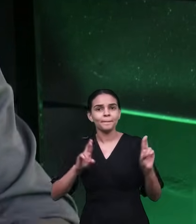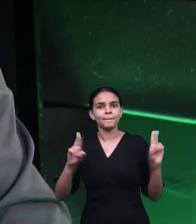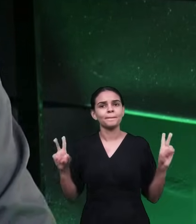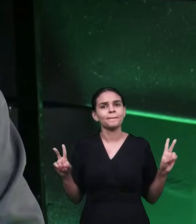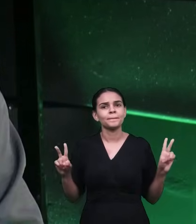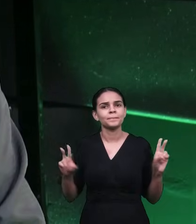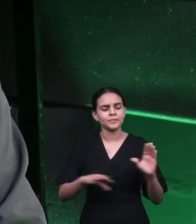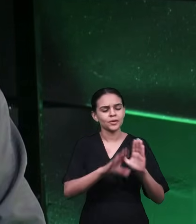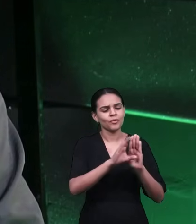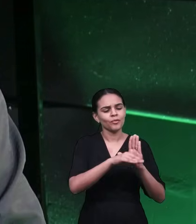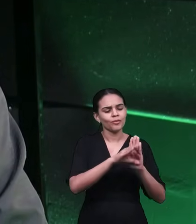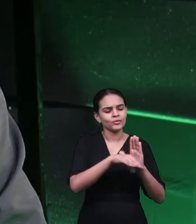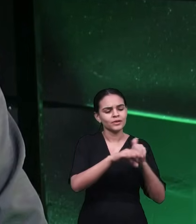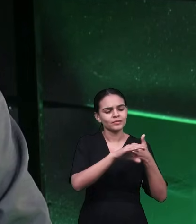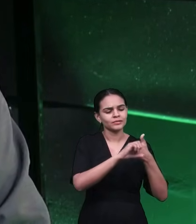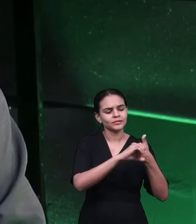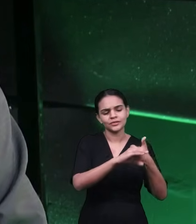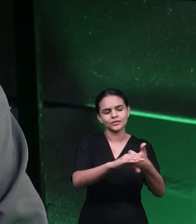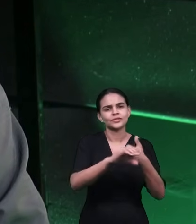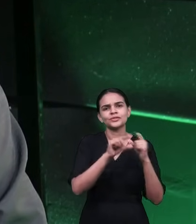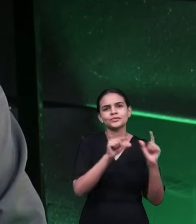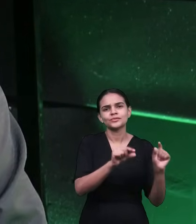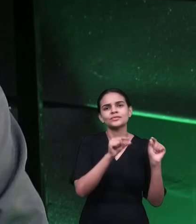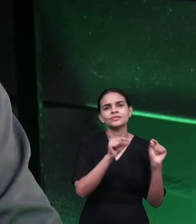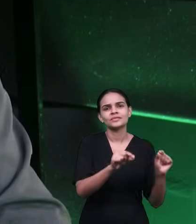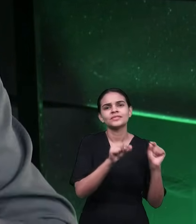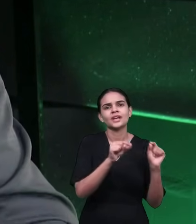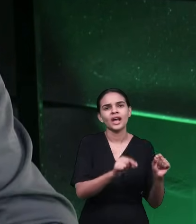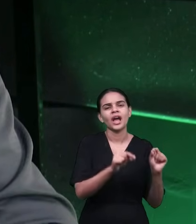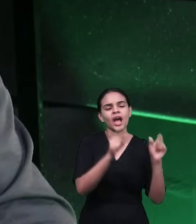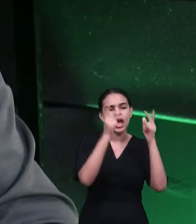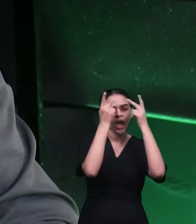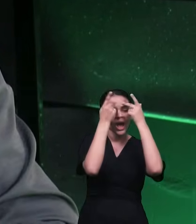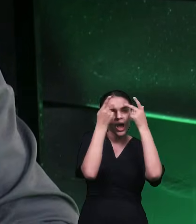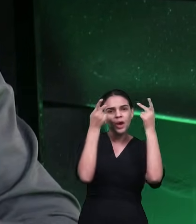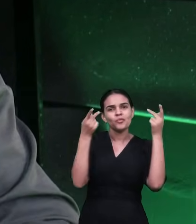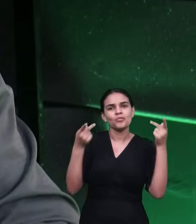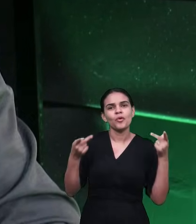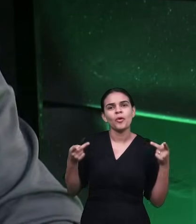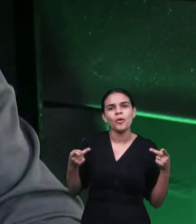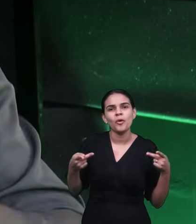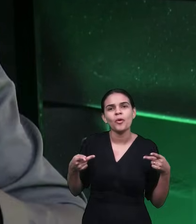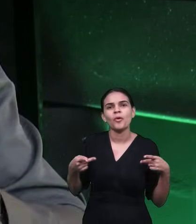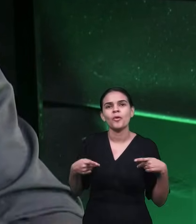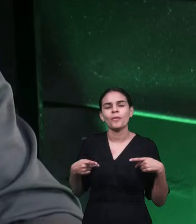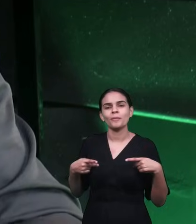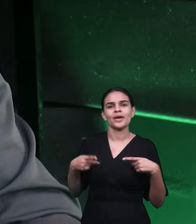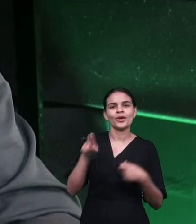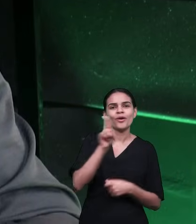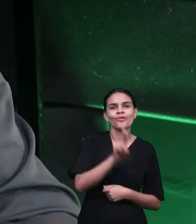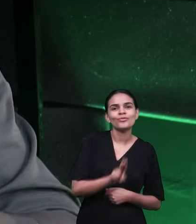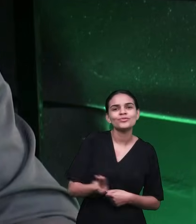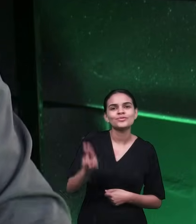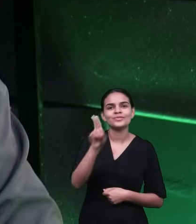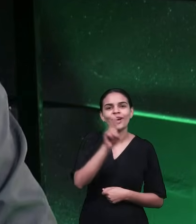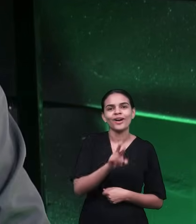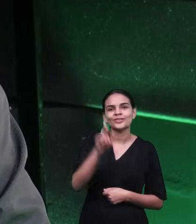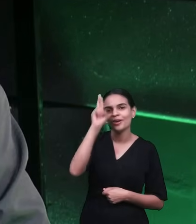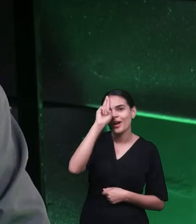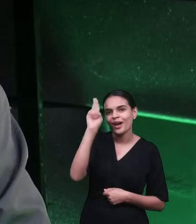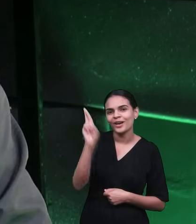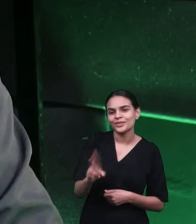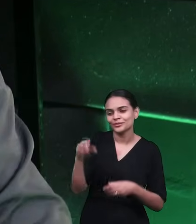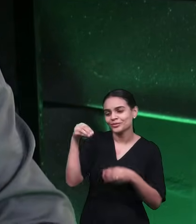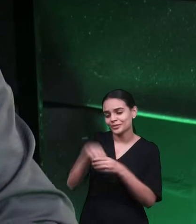que é o cristianismo hoje? É o homem inferenciando ou tentando colocar aquilo que é racional num projeto que é